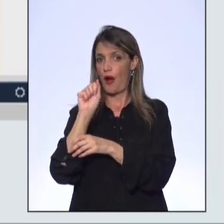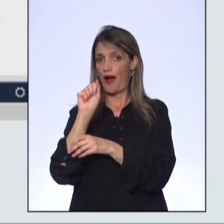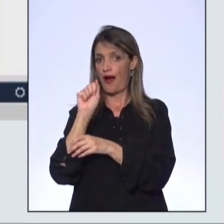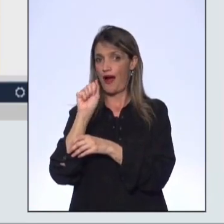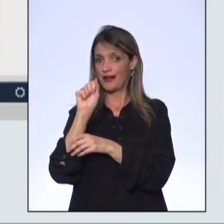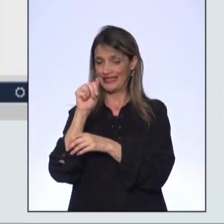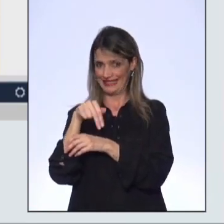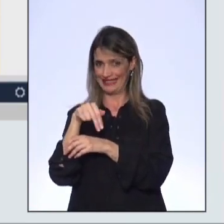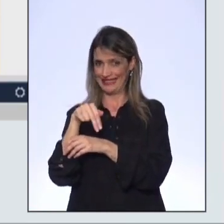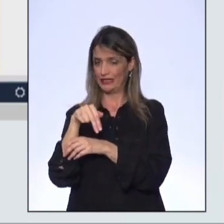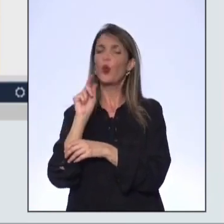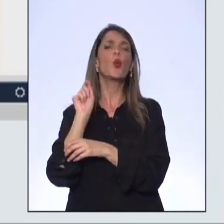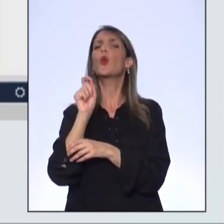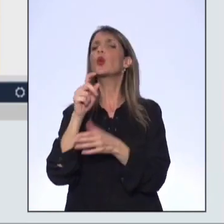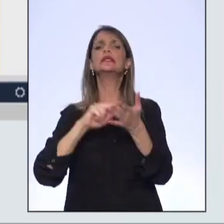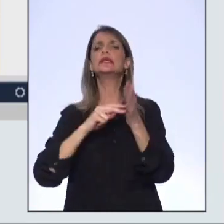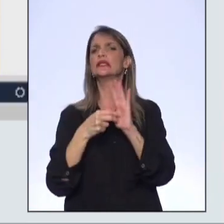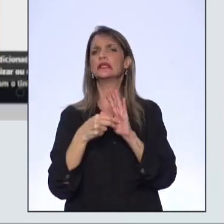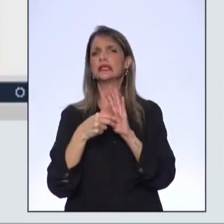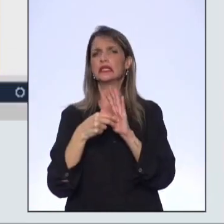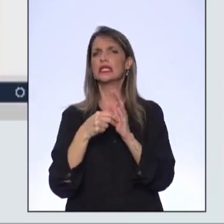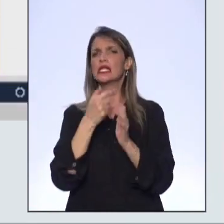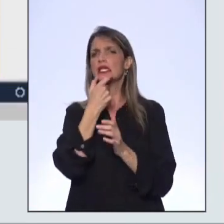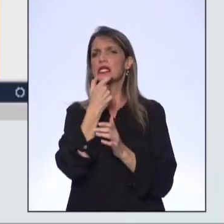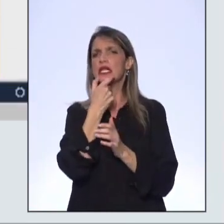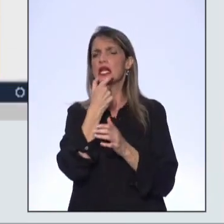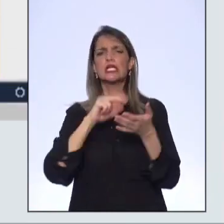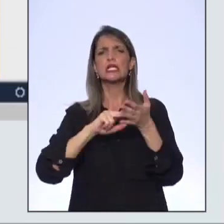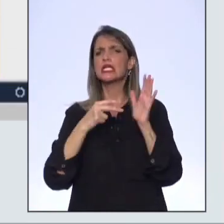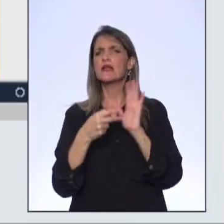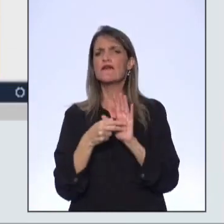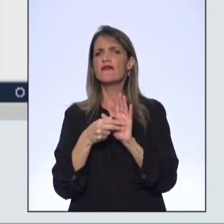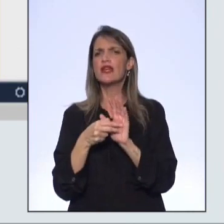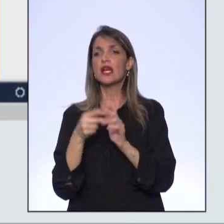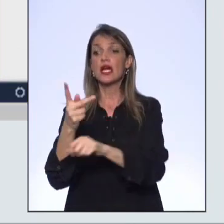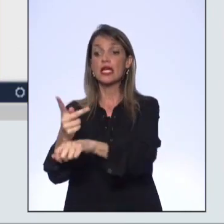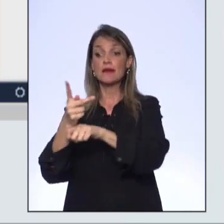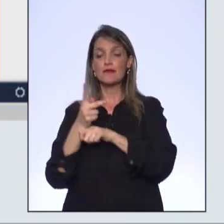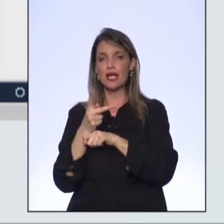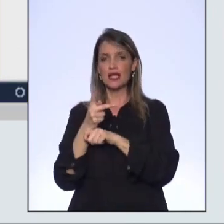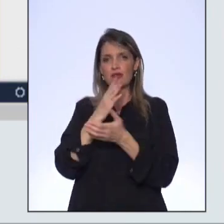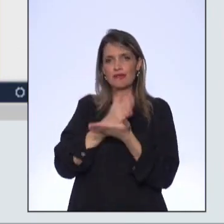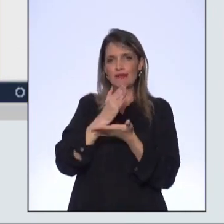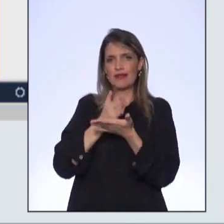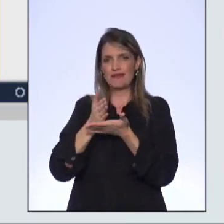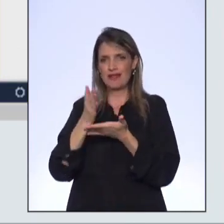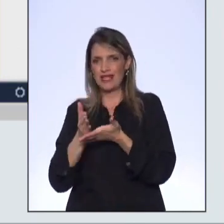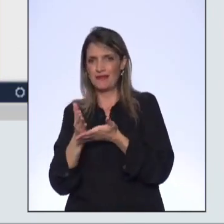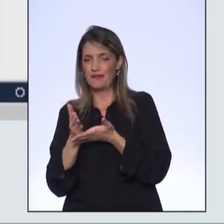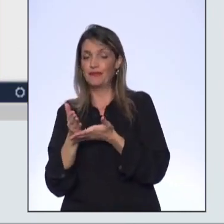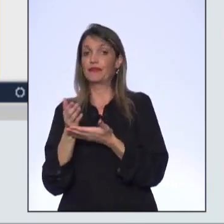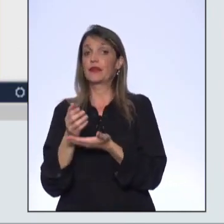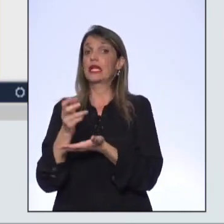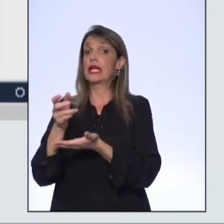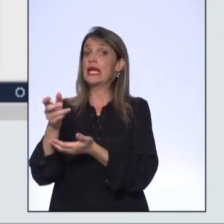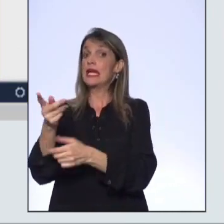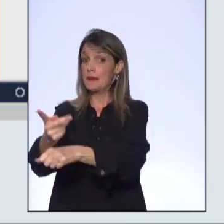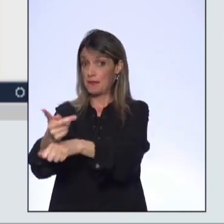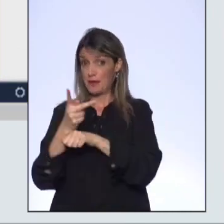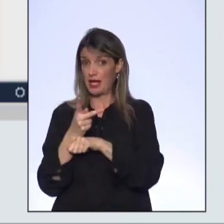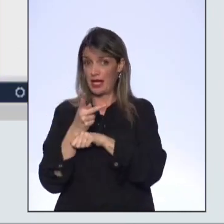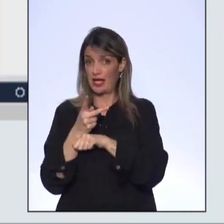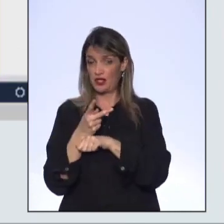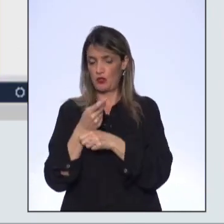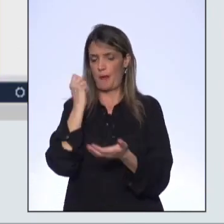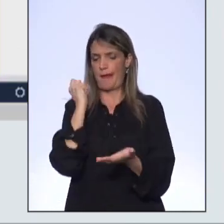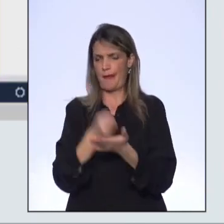Fundo Loan é uma expressão da língua inglesa que significa empréstimo financiado. Este empréstimo tomado a longo prazo